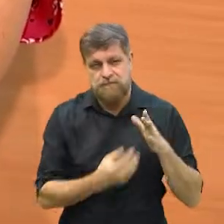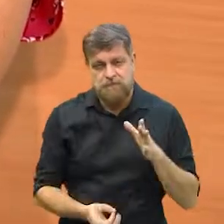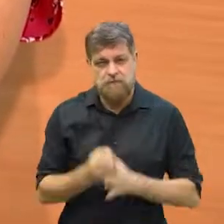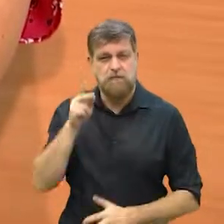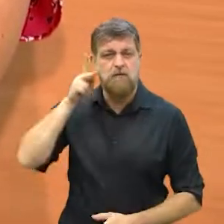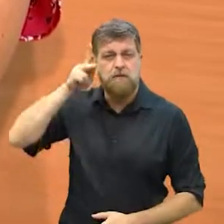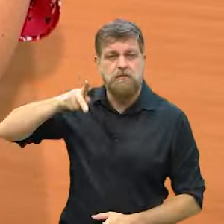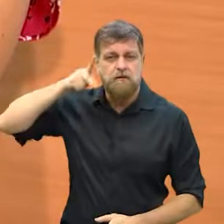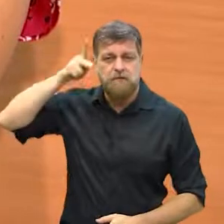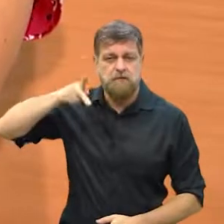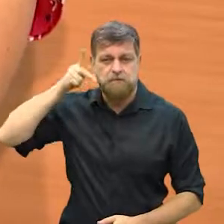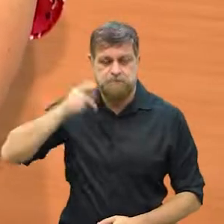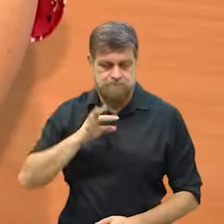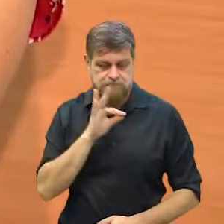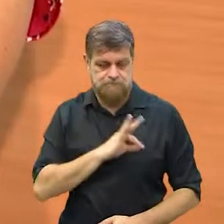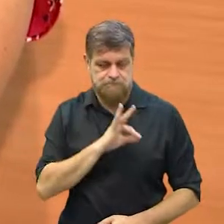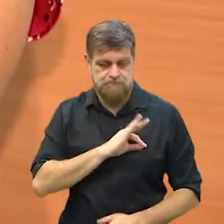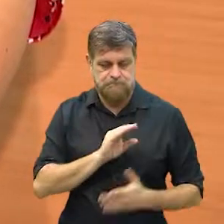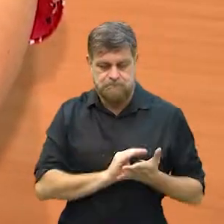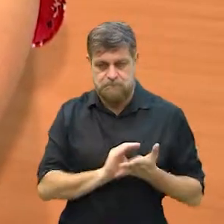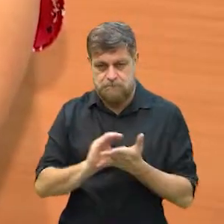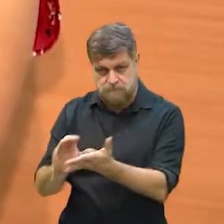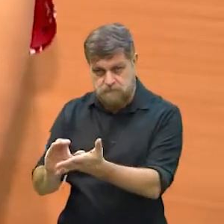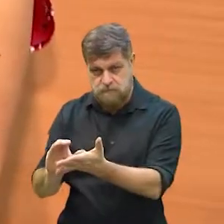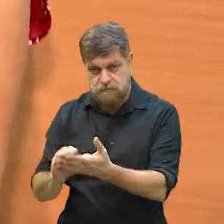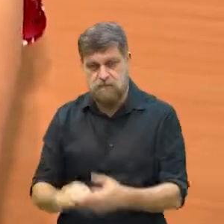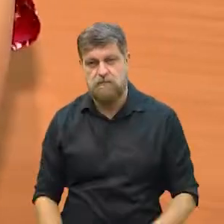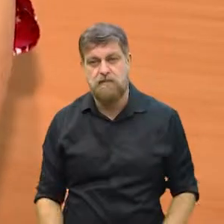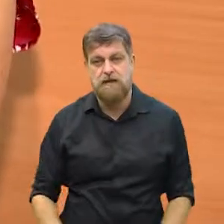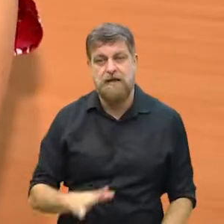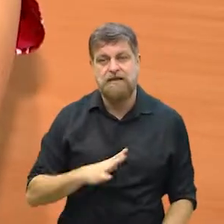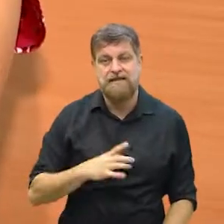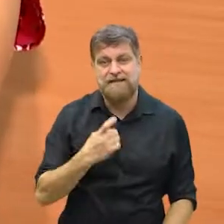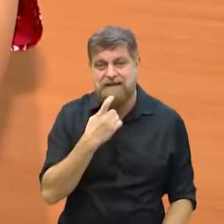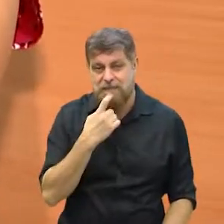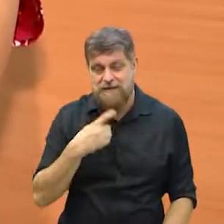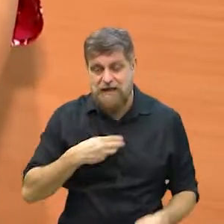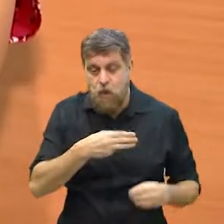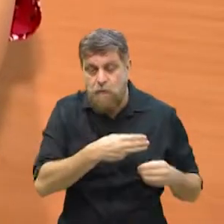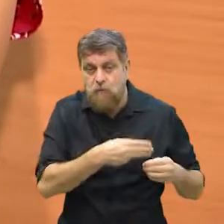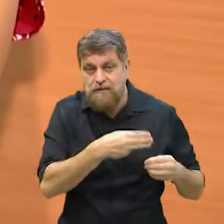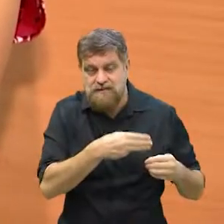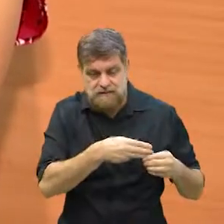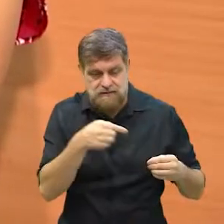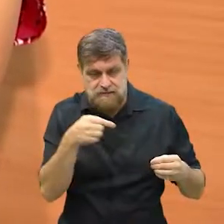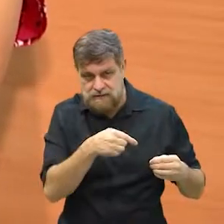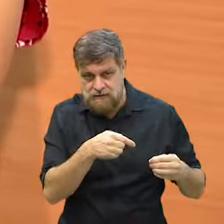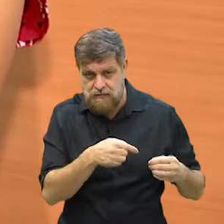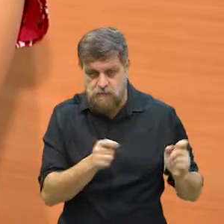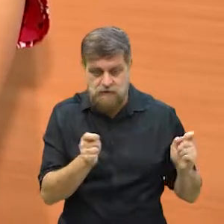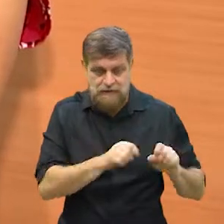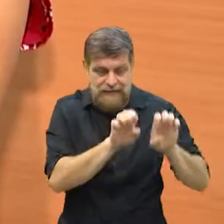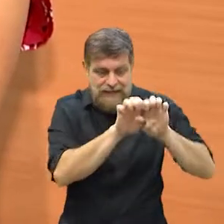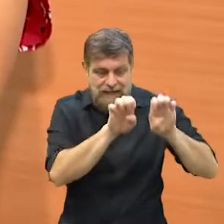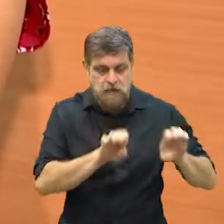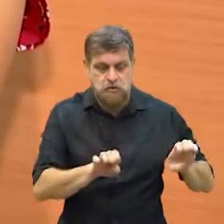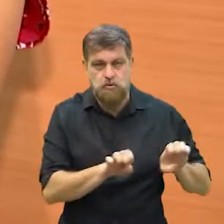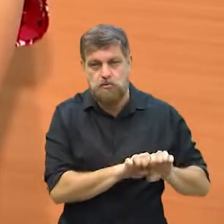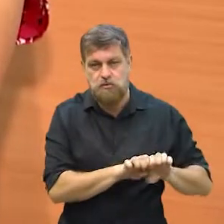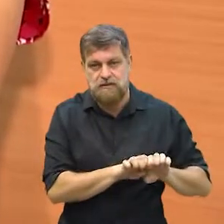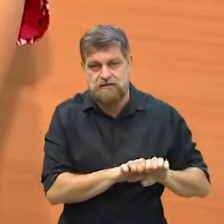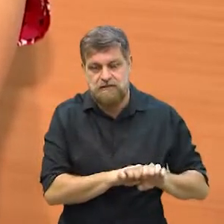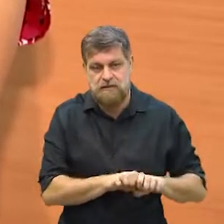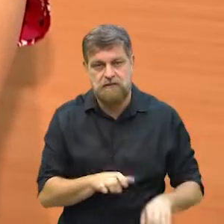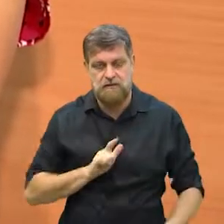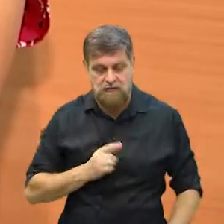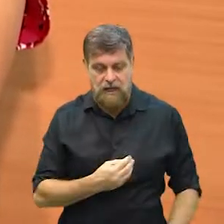uma política de renda básica. O município tem uma vantagem que o município ele tem estruturas que estão